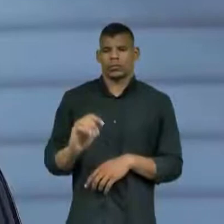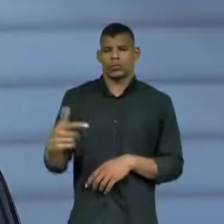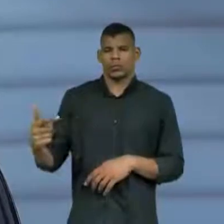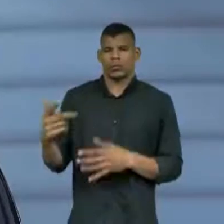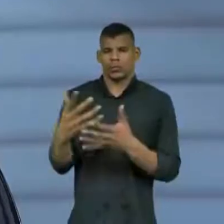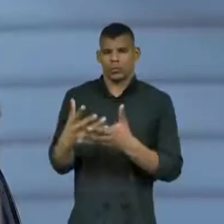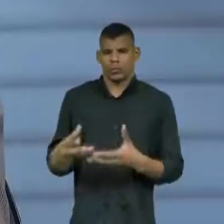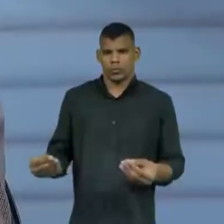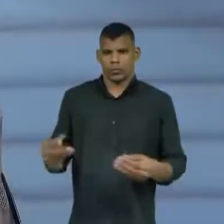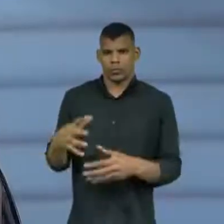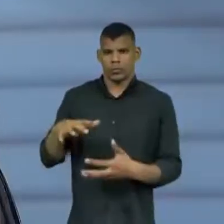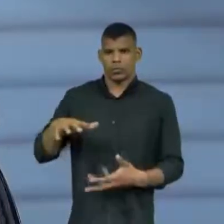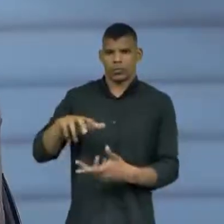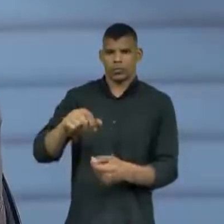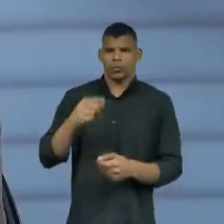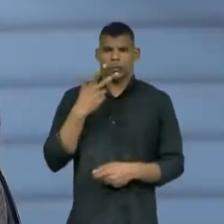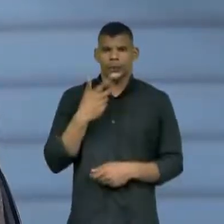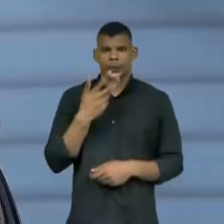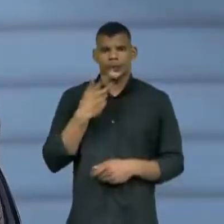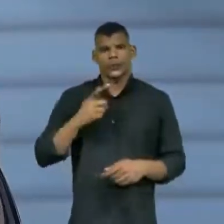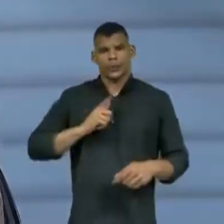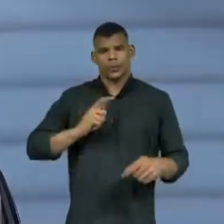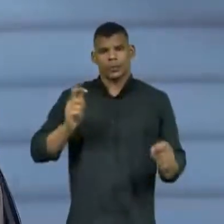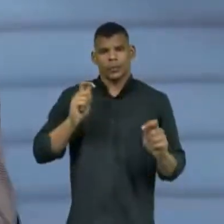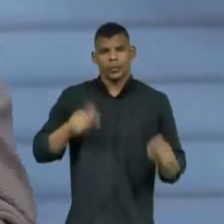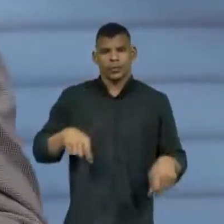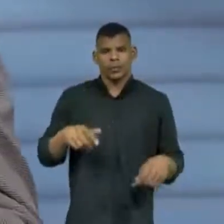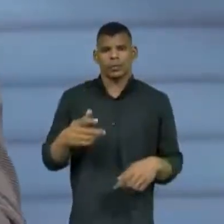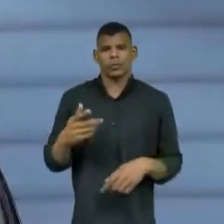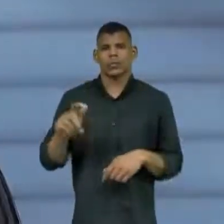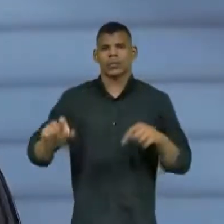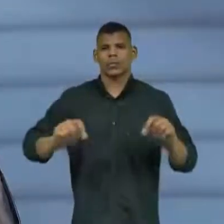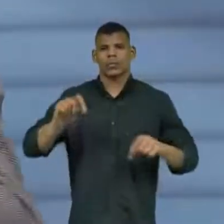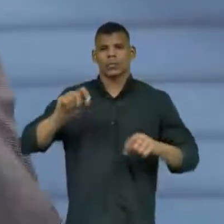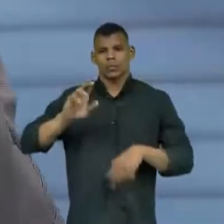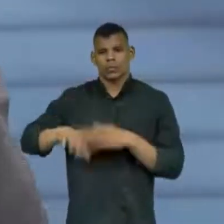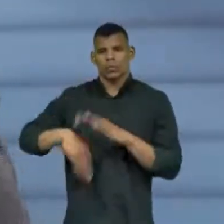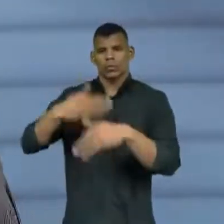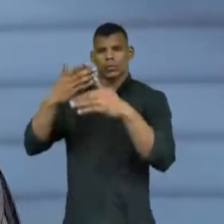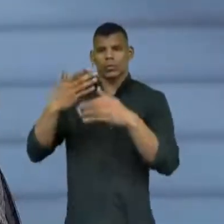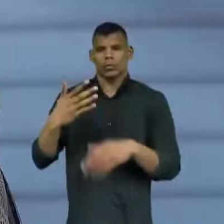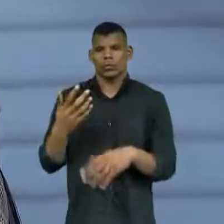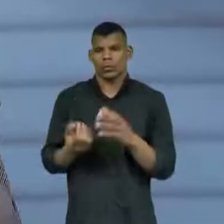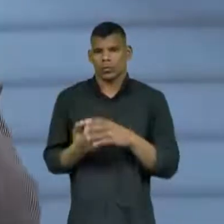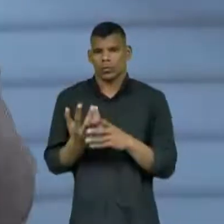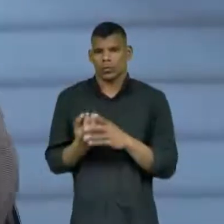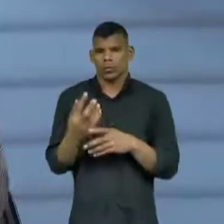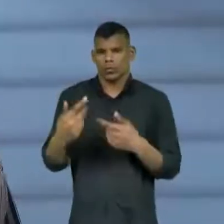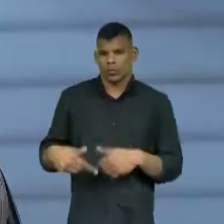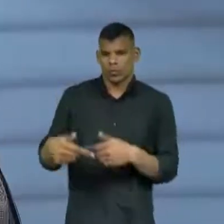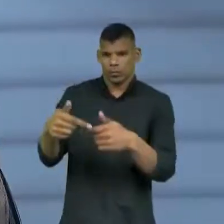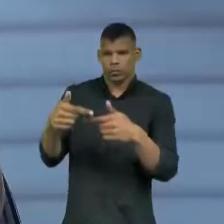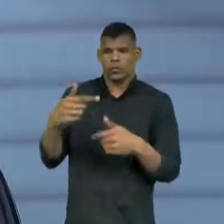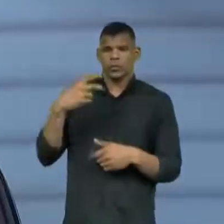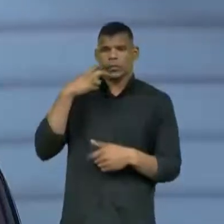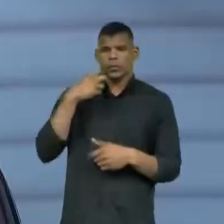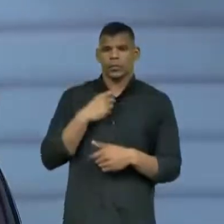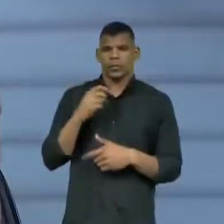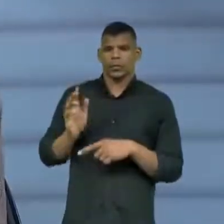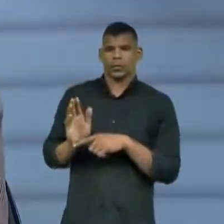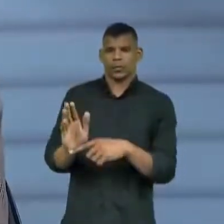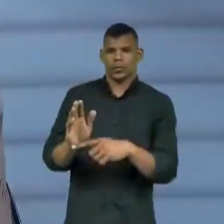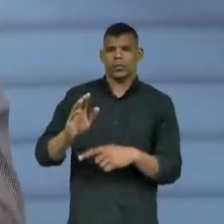o Ceará tem essa possibilidade única de se desenvolver, gerar emprego e renda e contribuir para